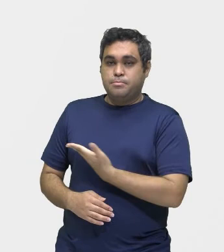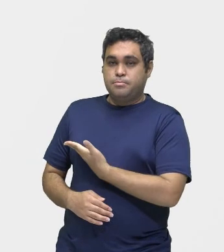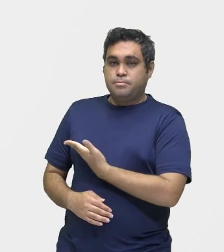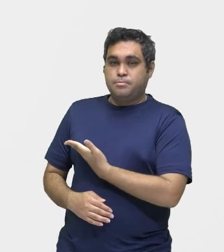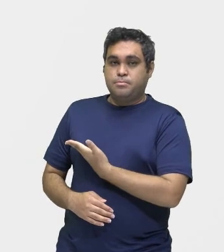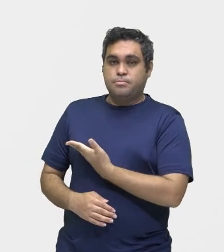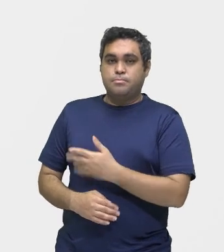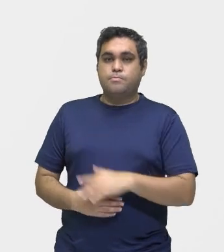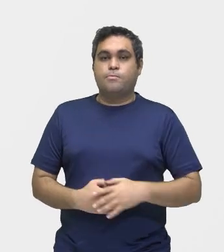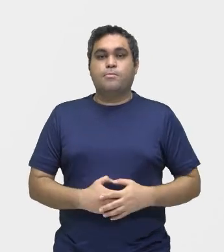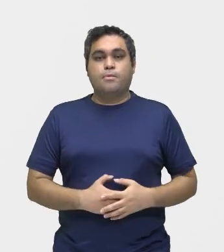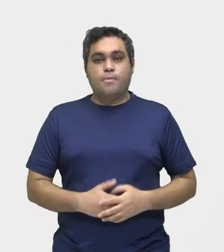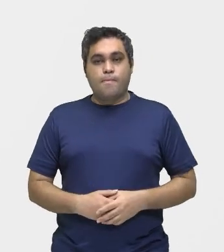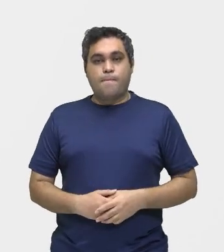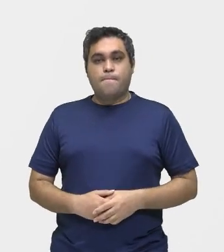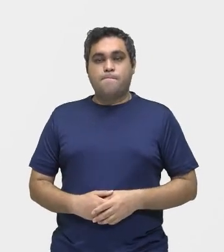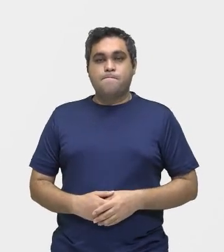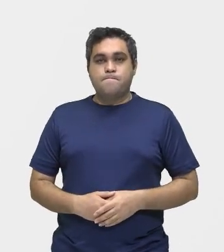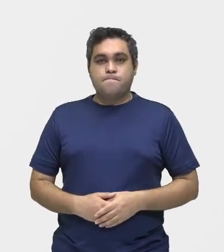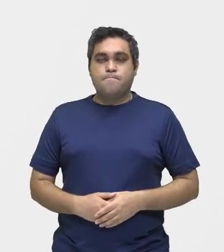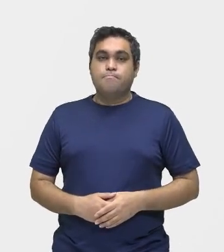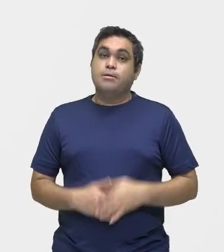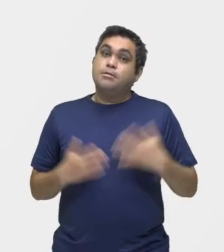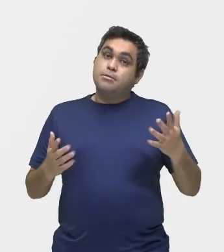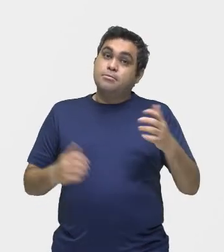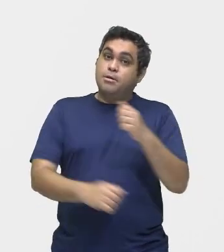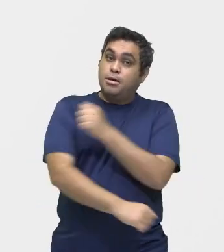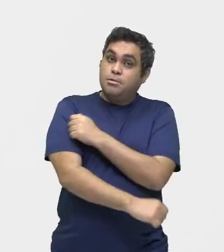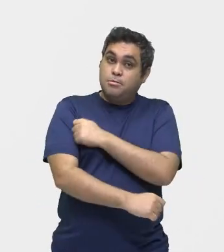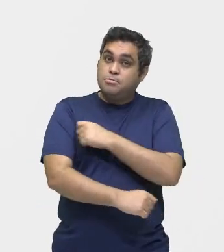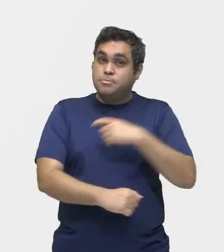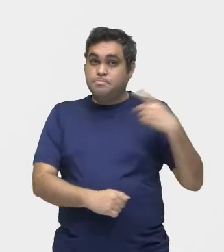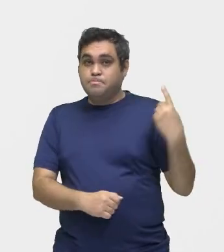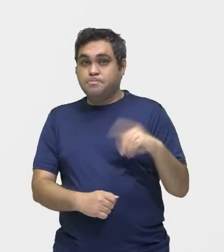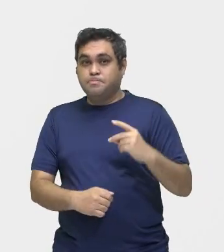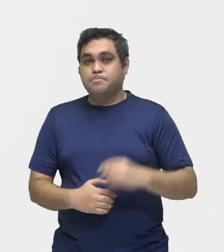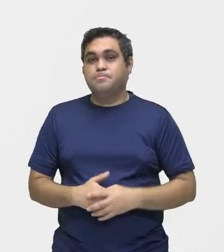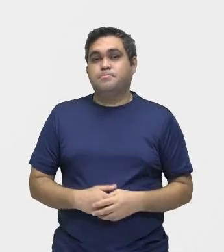e 7 centímetros. Queridos alunos, mãos à obra!